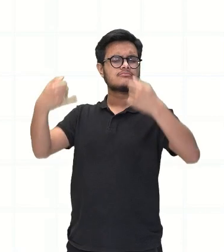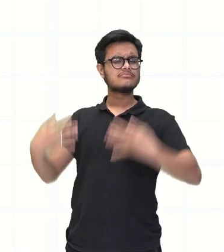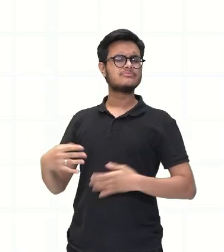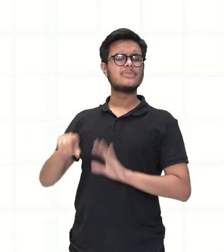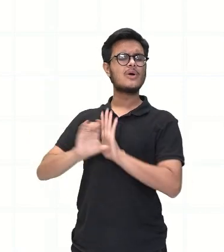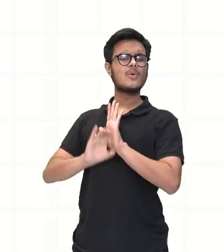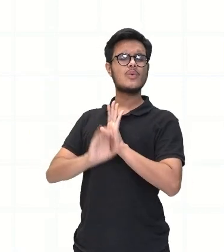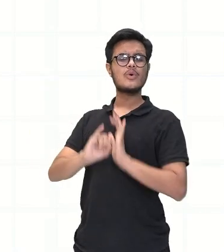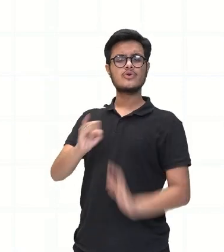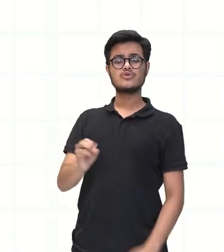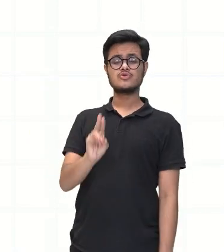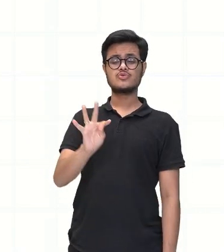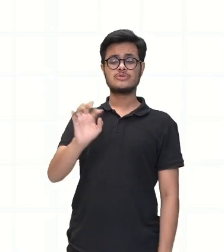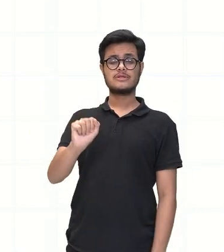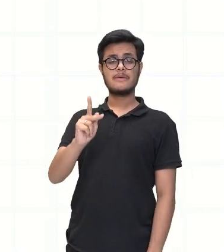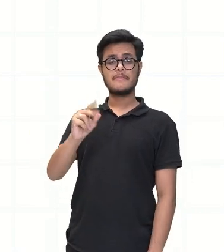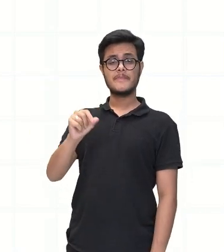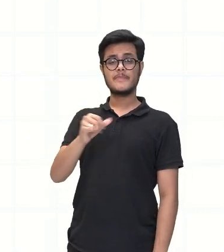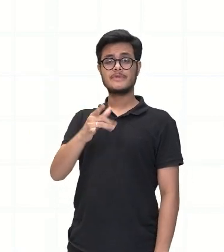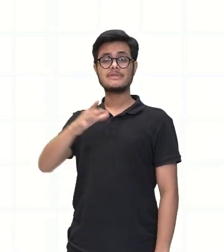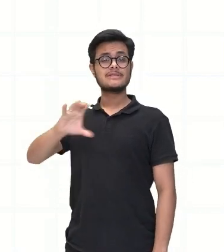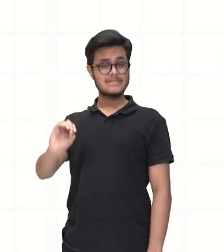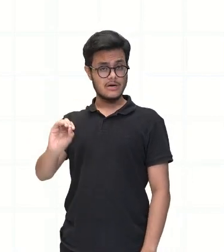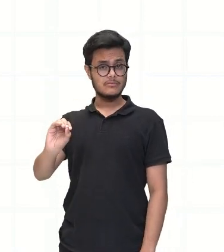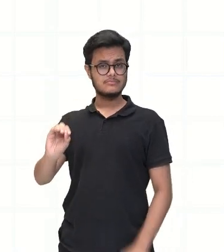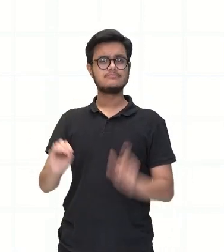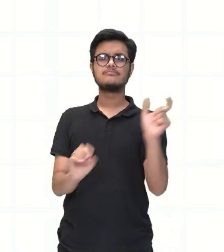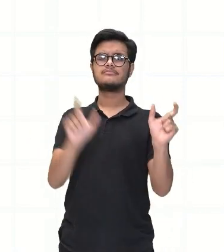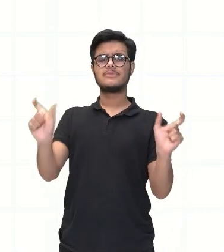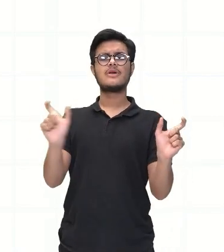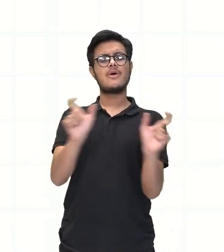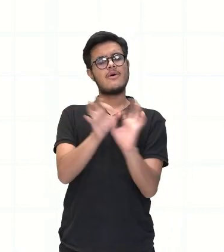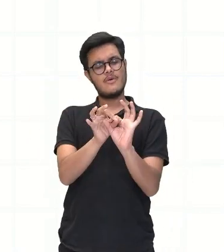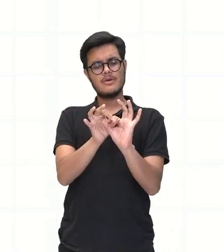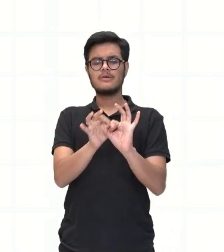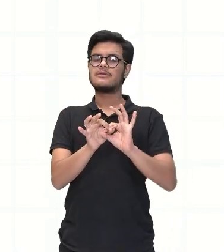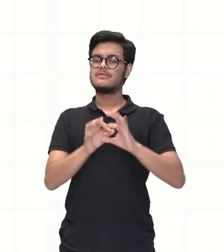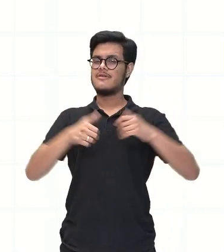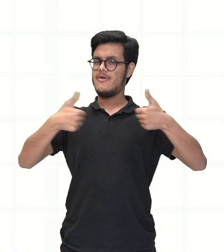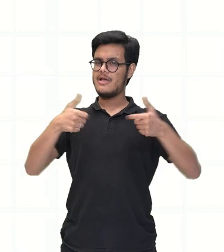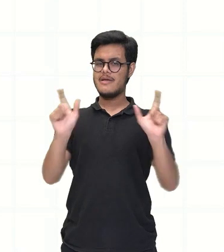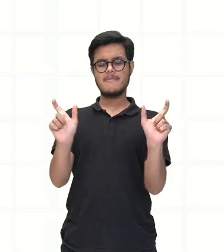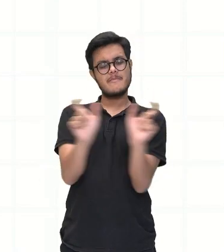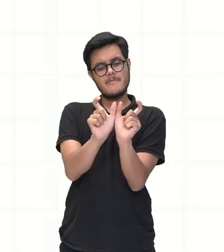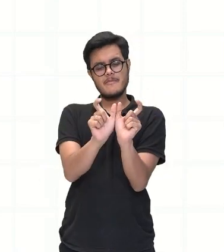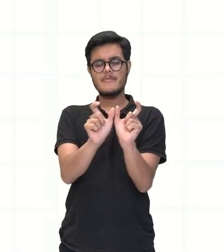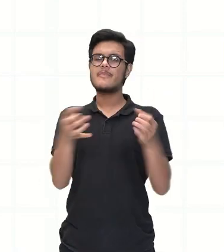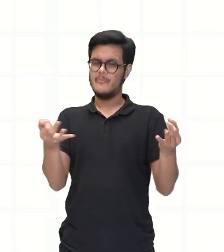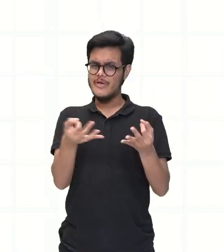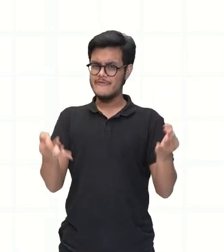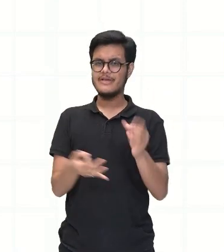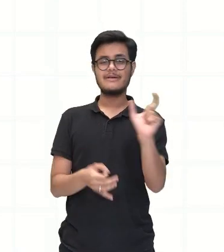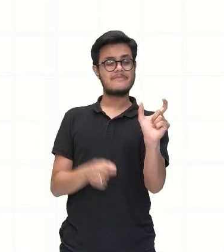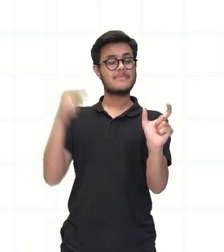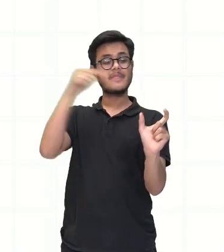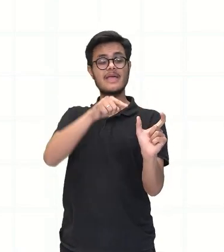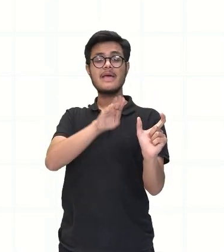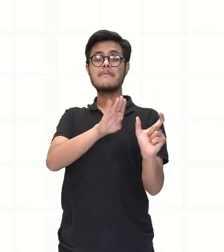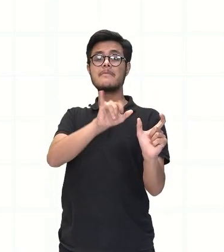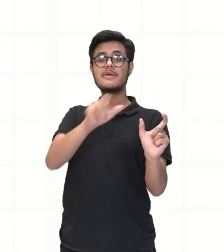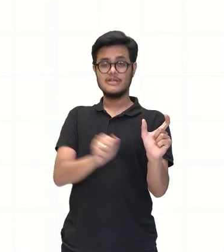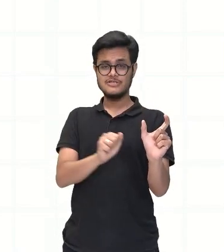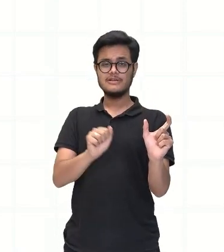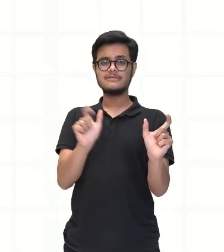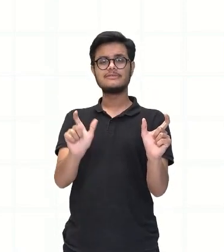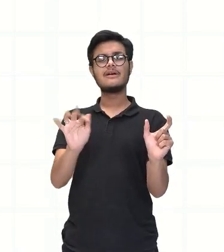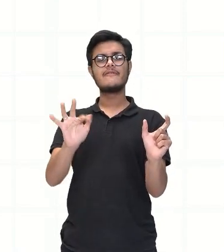conceito? Ocorre quando há união de duas ou mais palavras. Temos duas palavras aqui, não temos? Temos beija-flor, duas